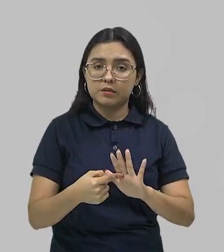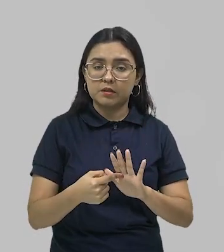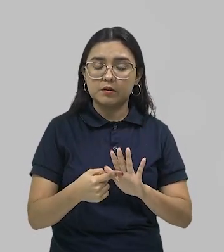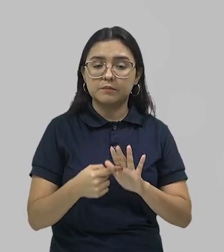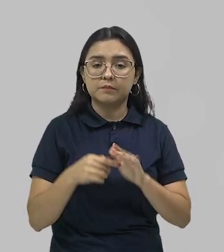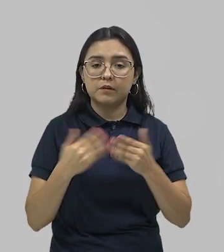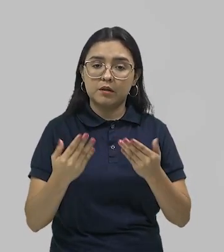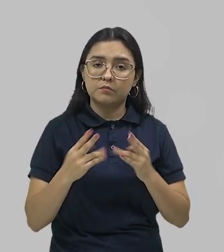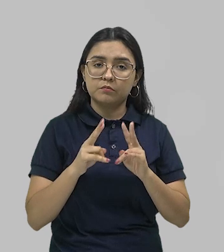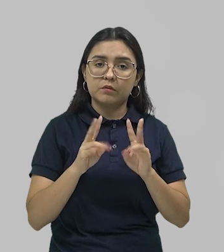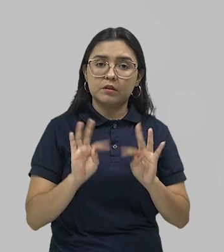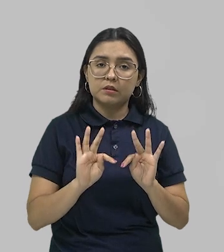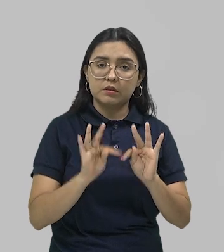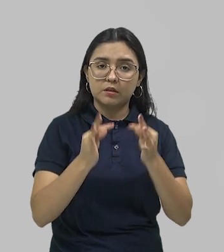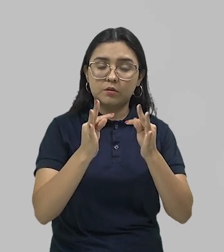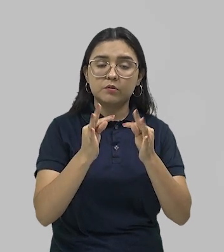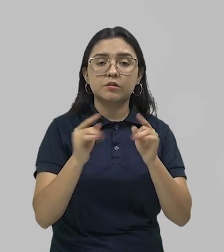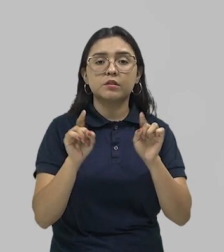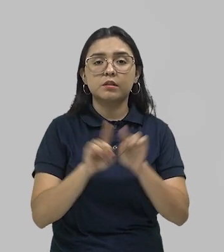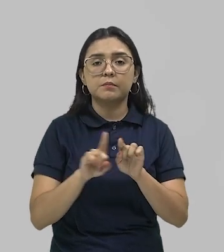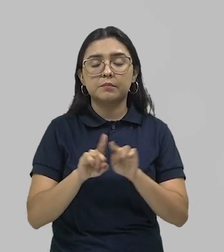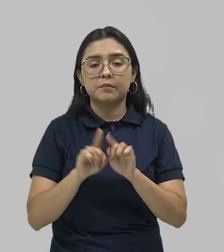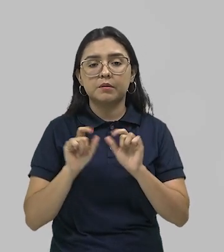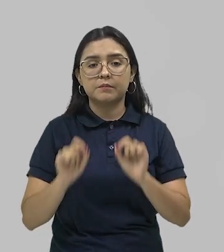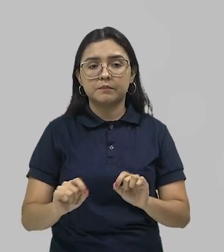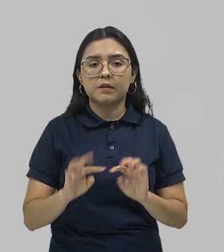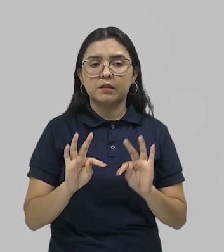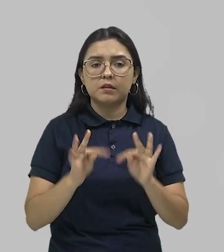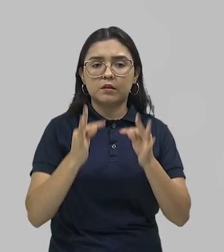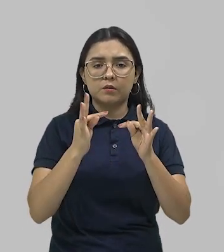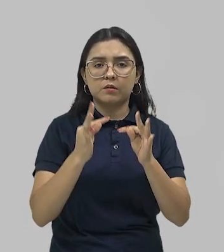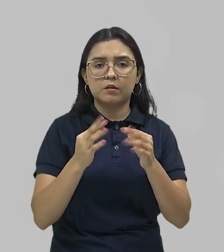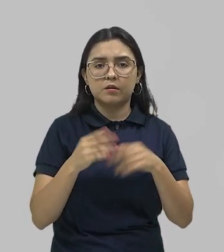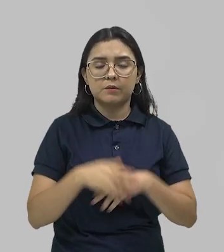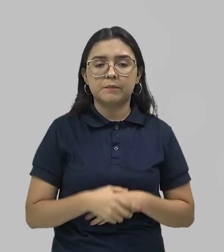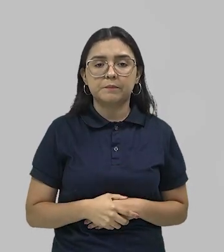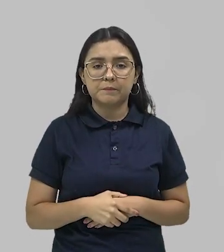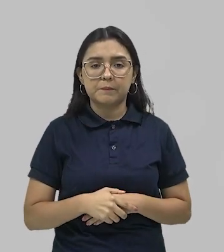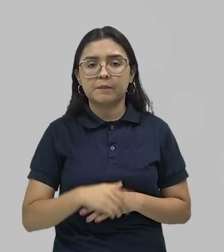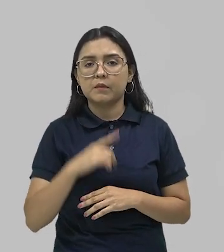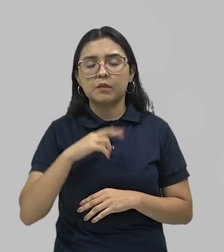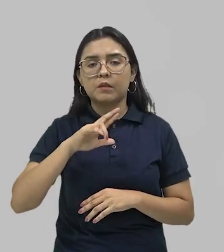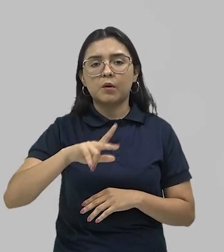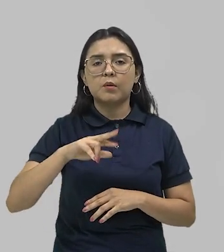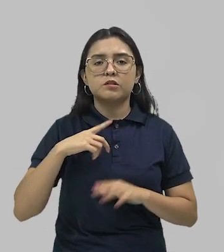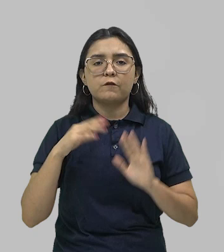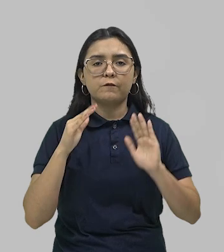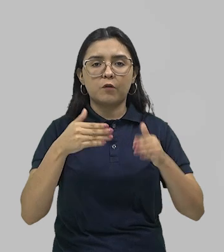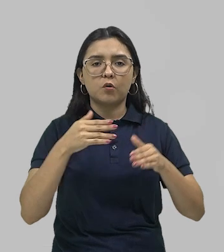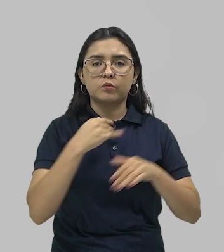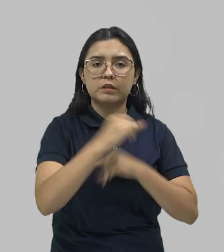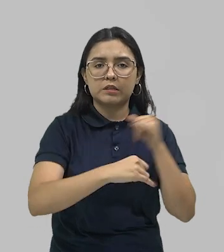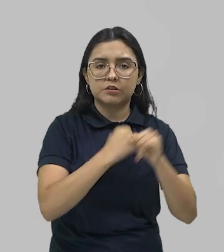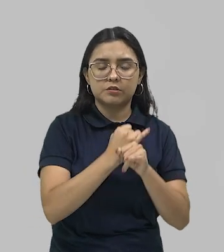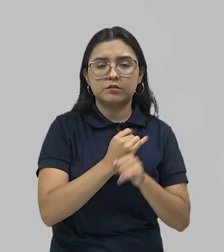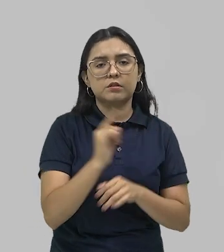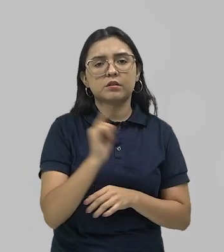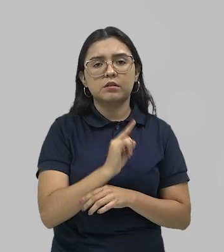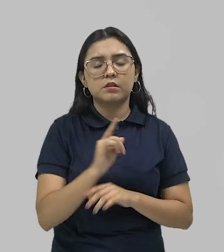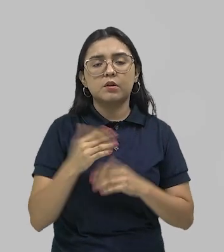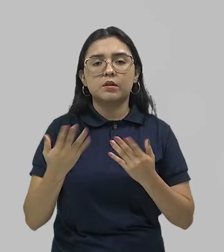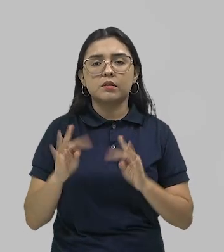sobre tecnologia, e óbvio que tecnologia não quer dizer só tecnologia digital. A tecnologia é tudo aquilo que